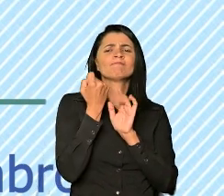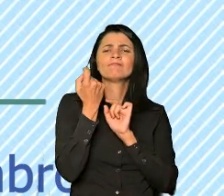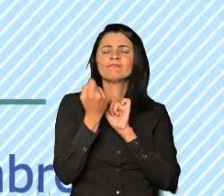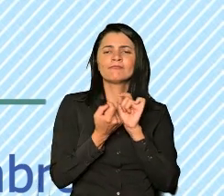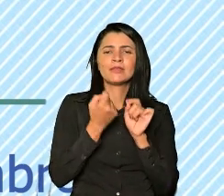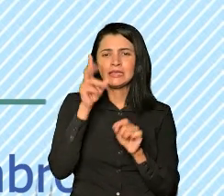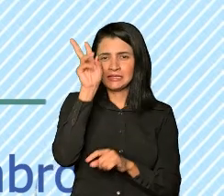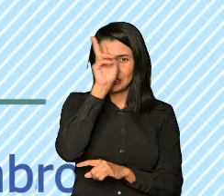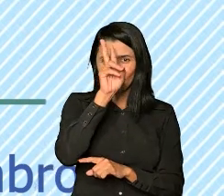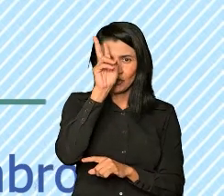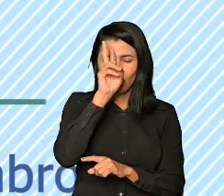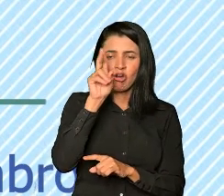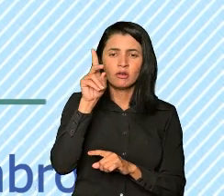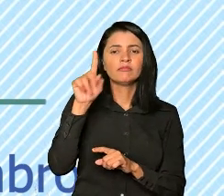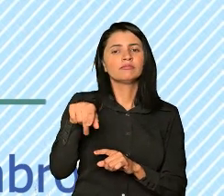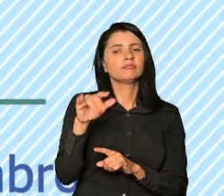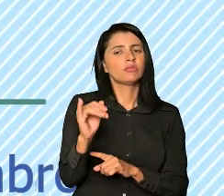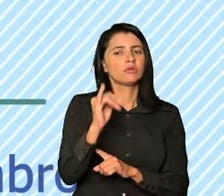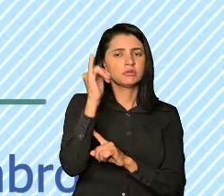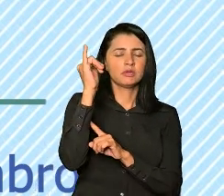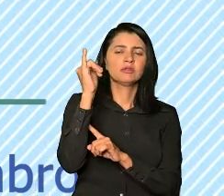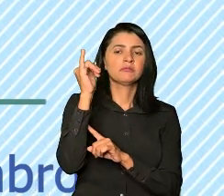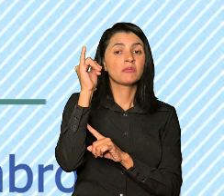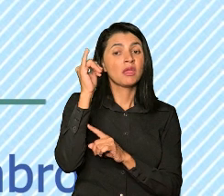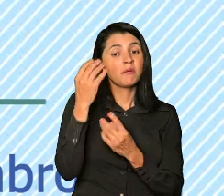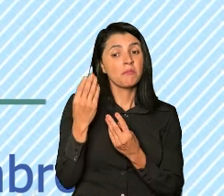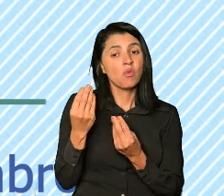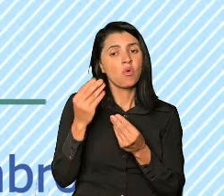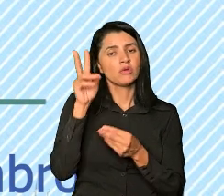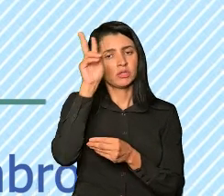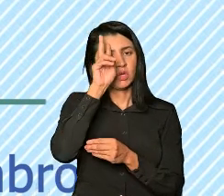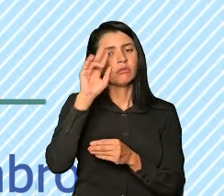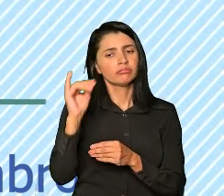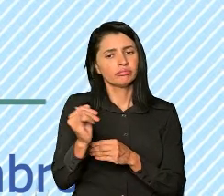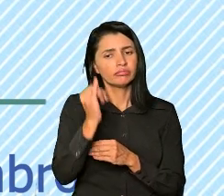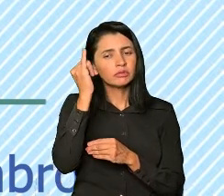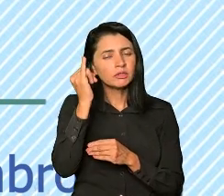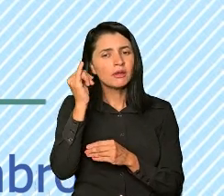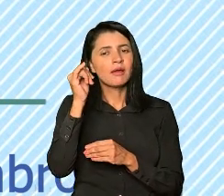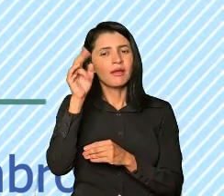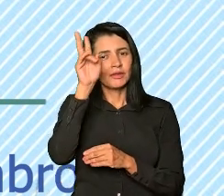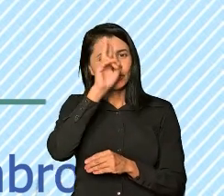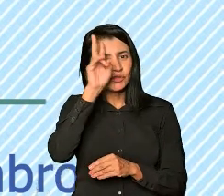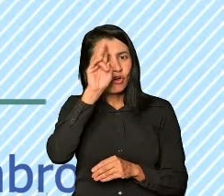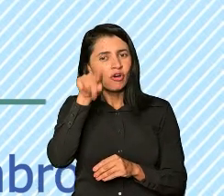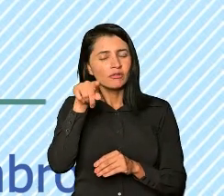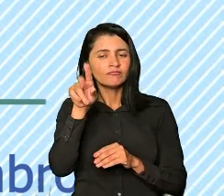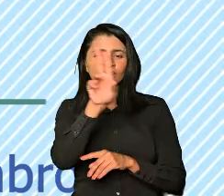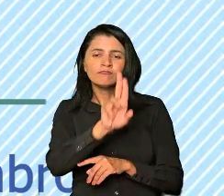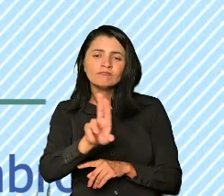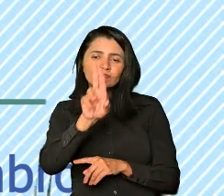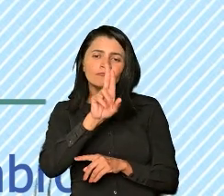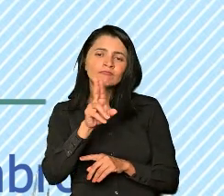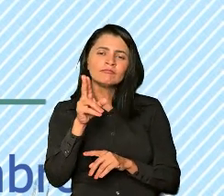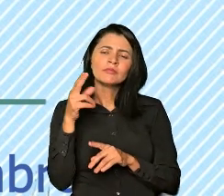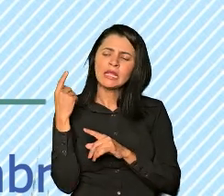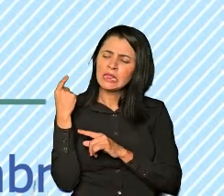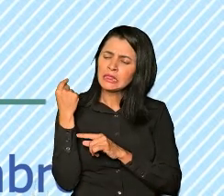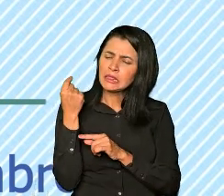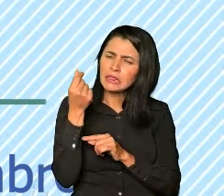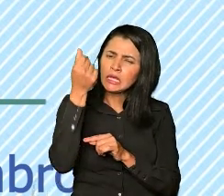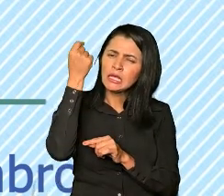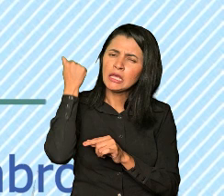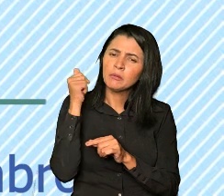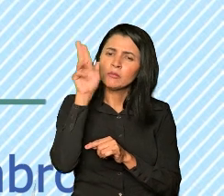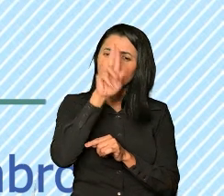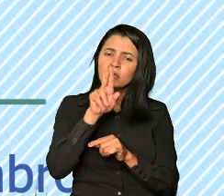As histórias importam. Muitas histórias importam. As histórias foram usadas durante muito tempo, né,